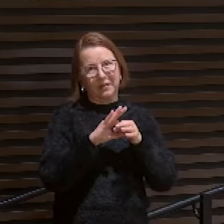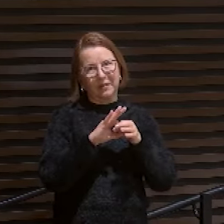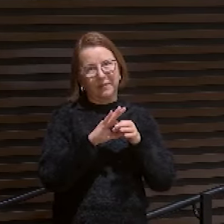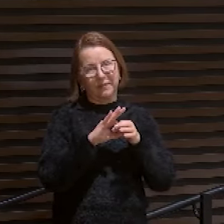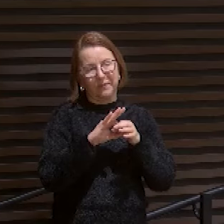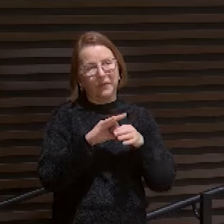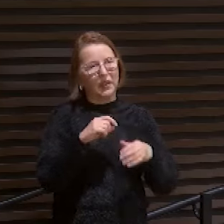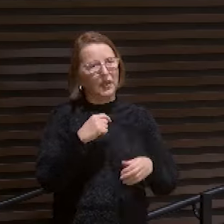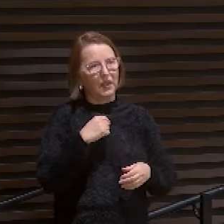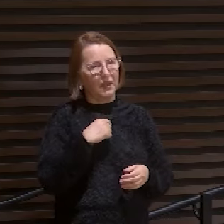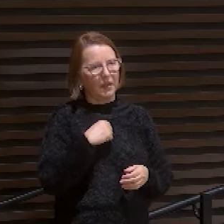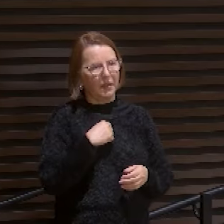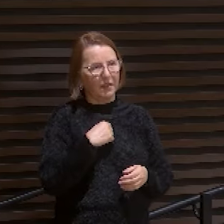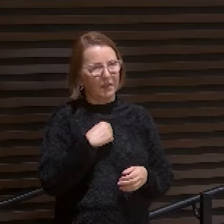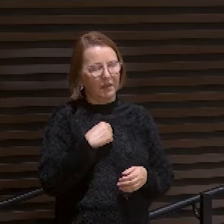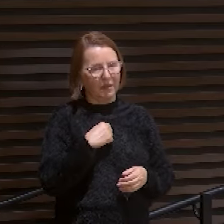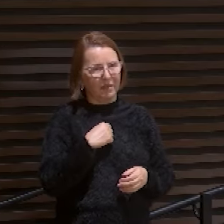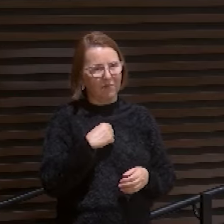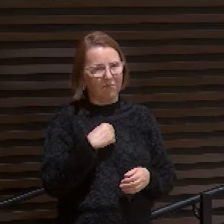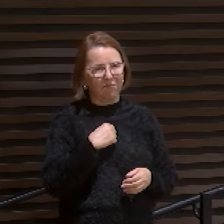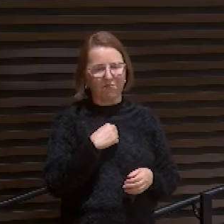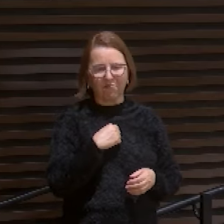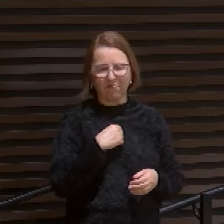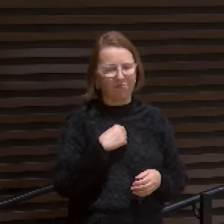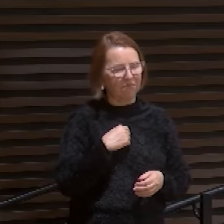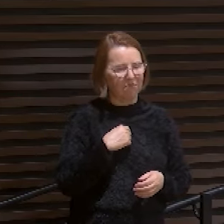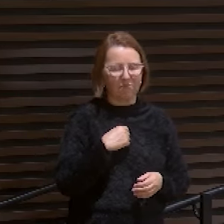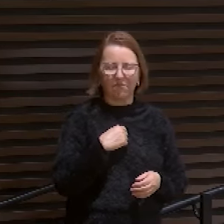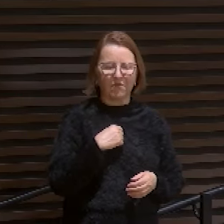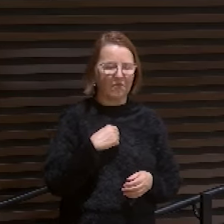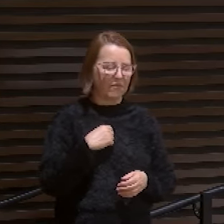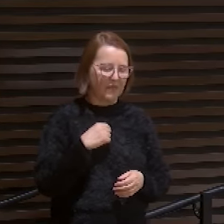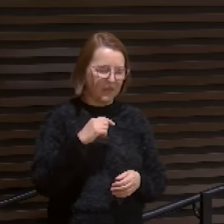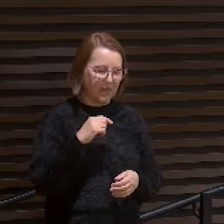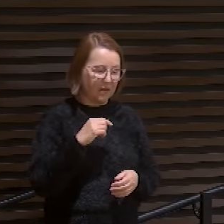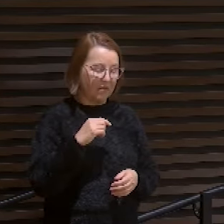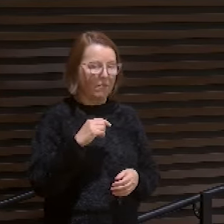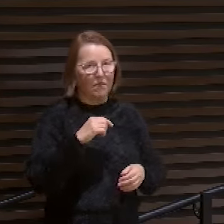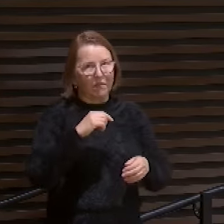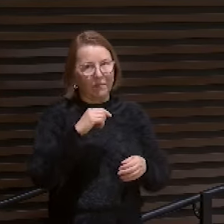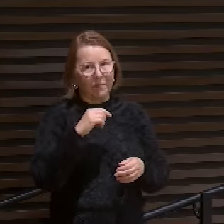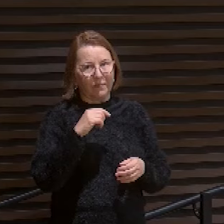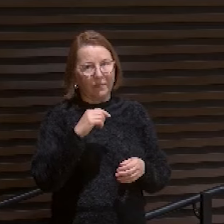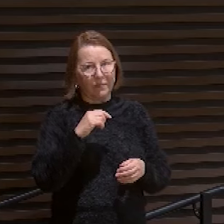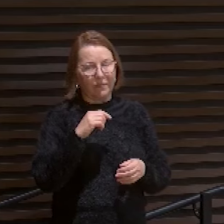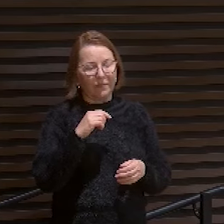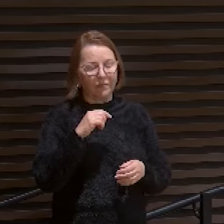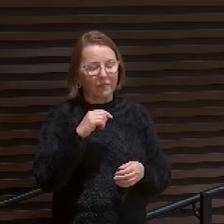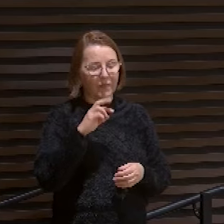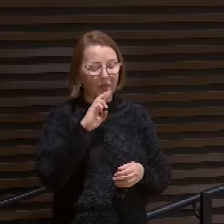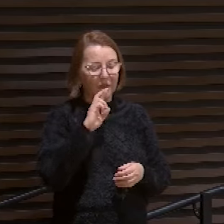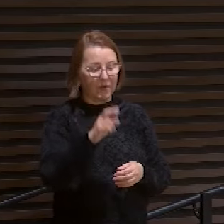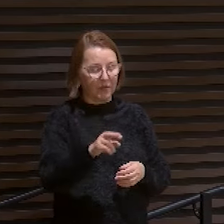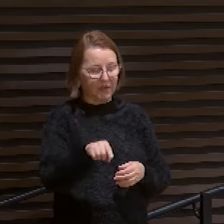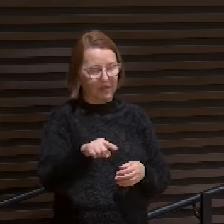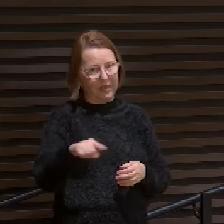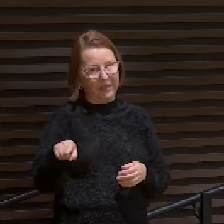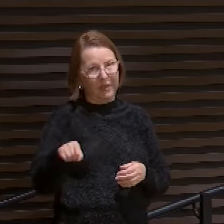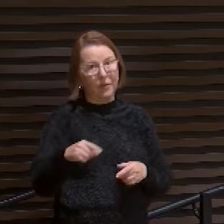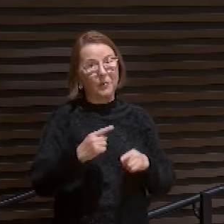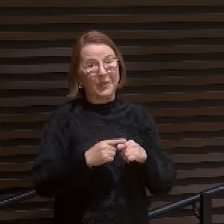E eu não atentei para eles, diz o Senhor. Porque esta é a aliança que firmarei com a casa